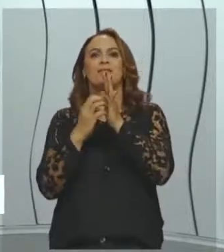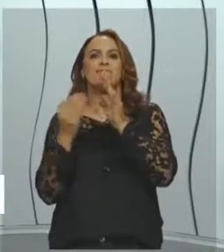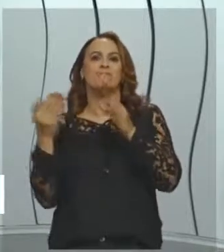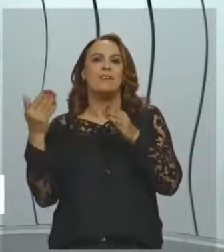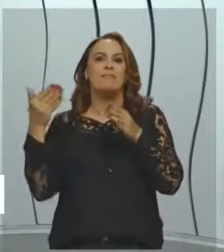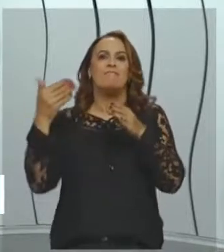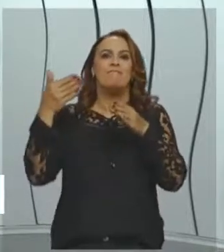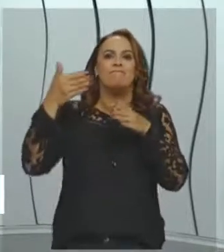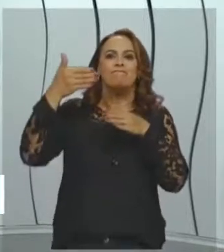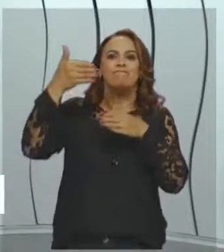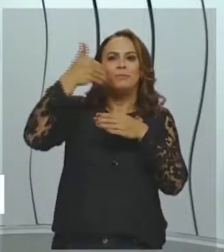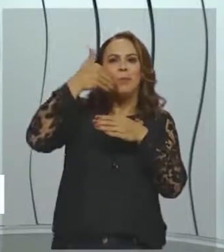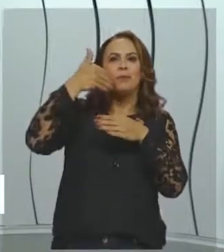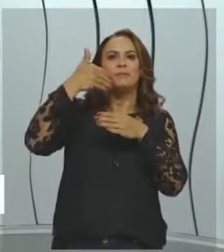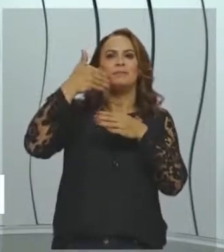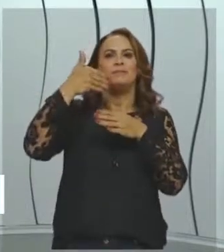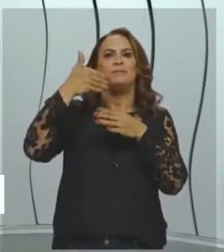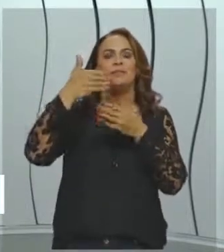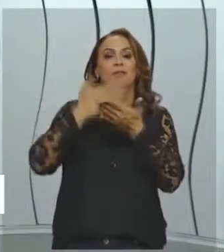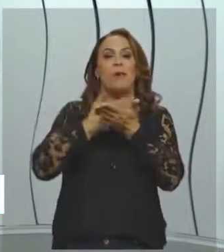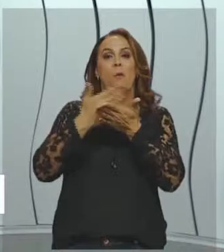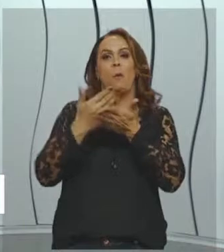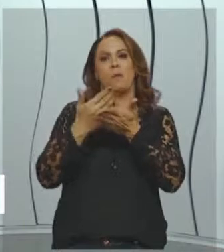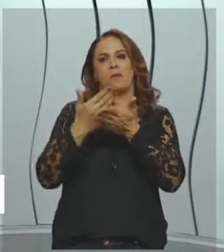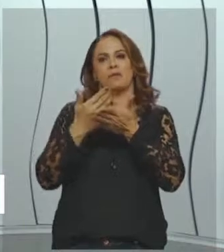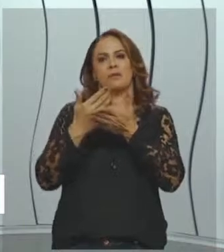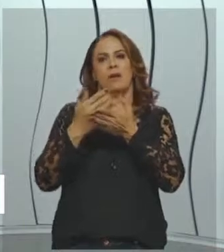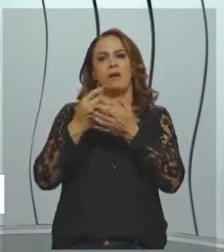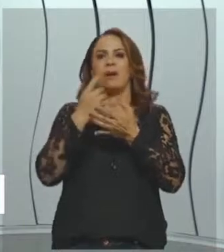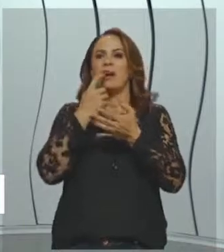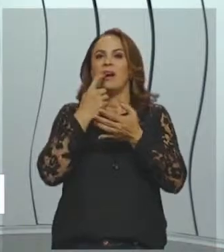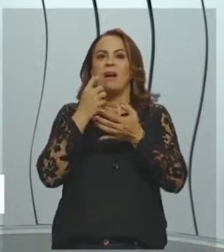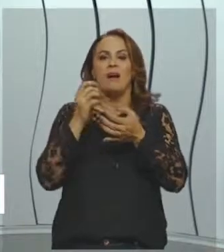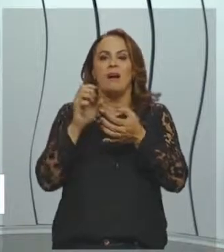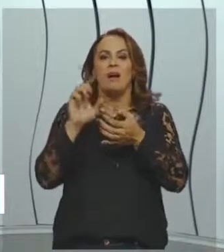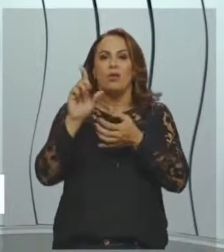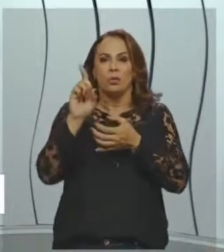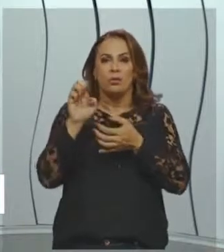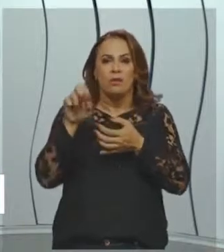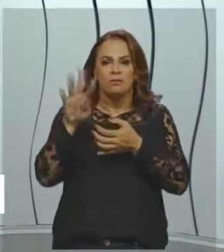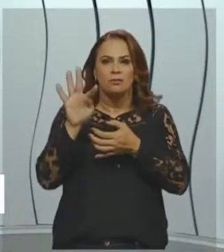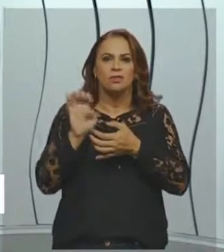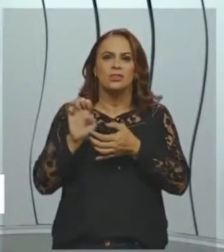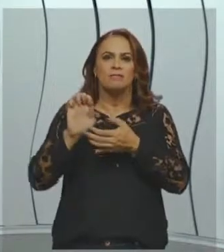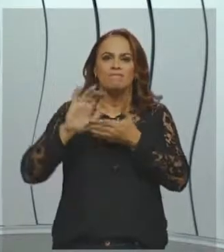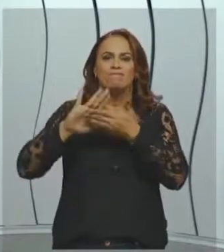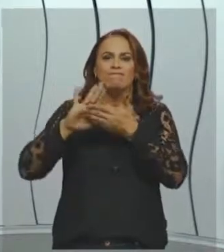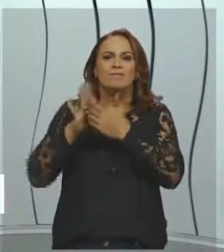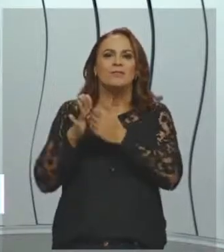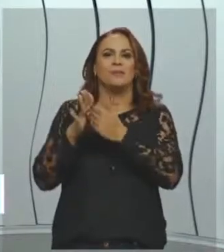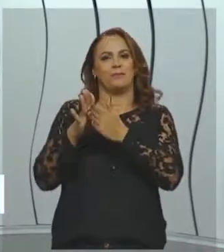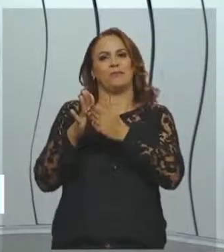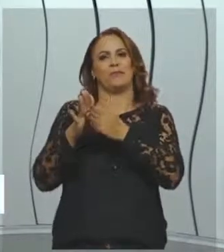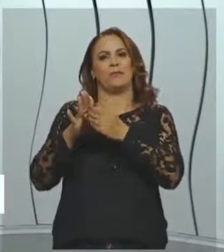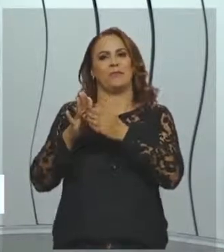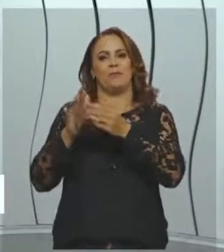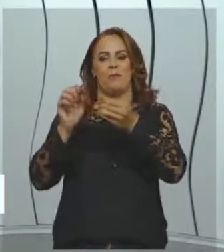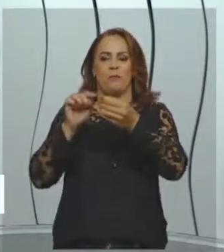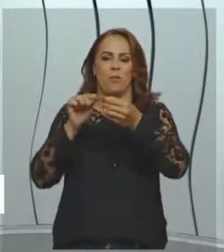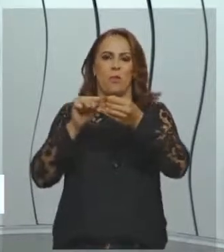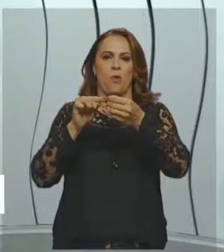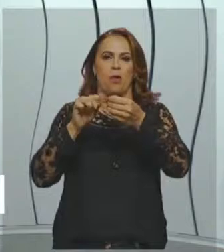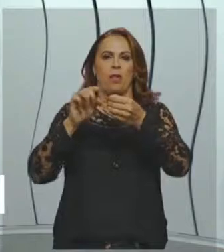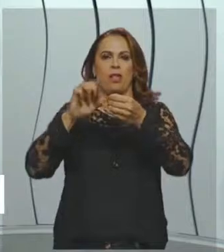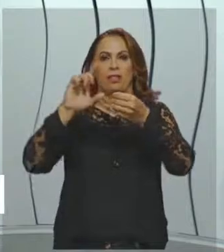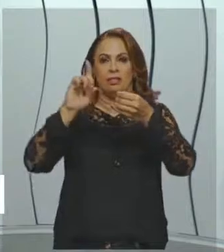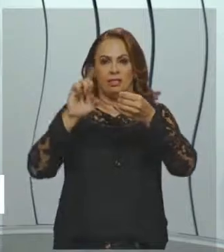ficar alimentando daqueles resíduos e ali vai acabar danificando o seu dente, vai ali